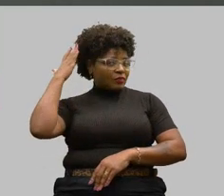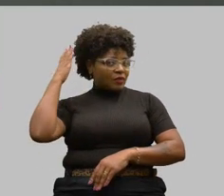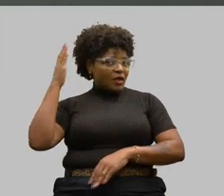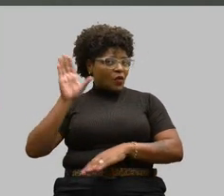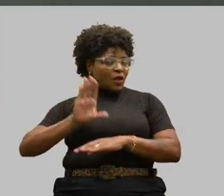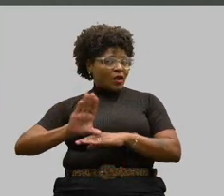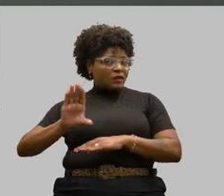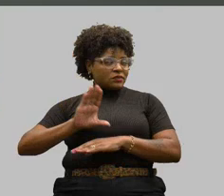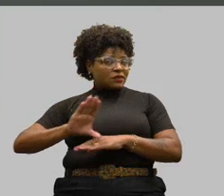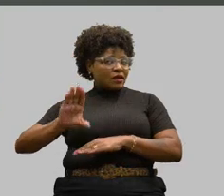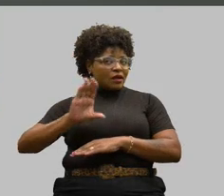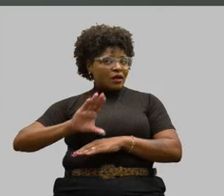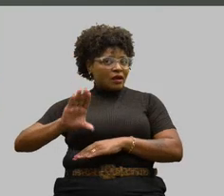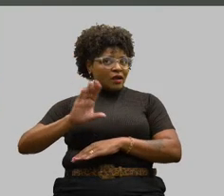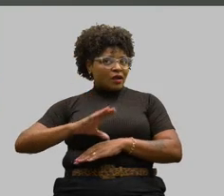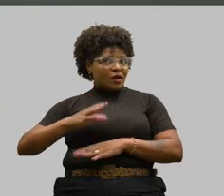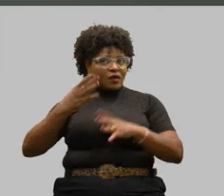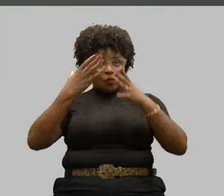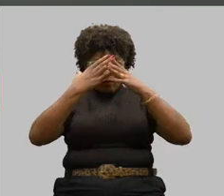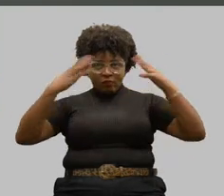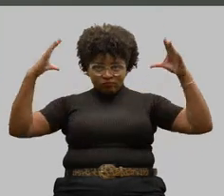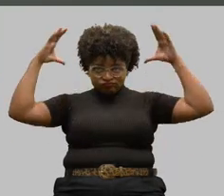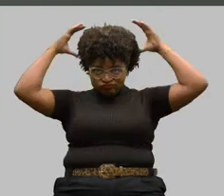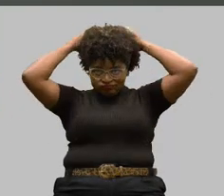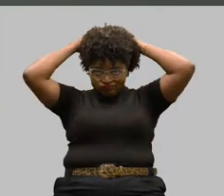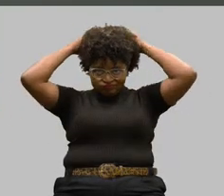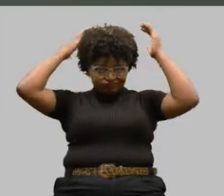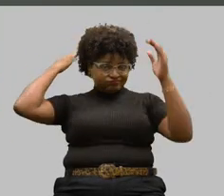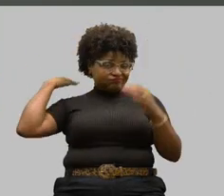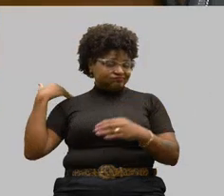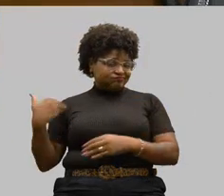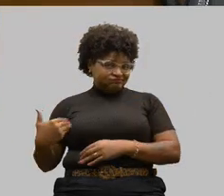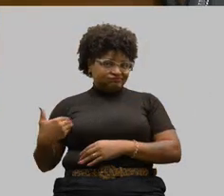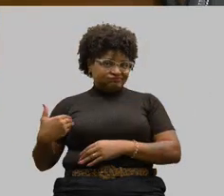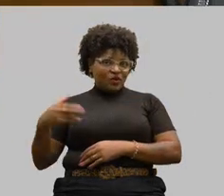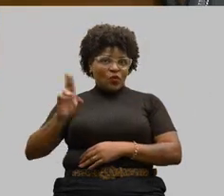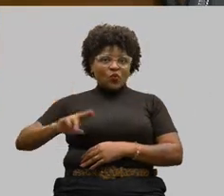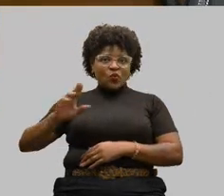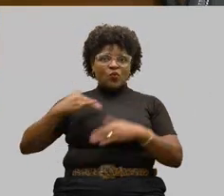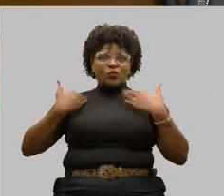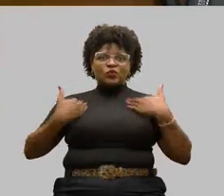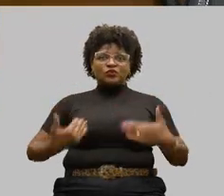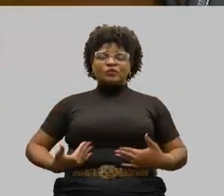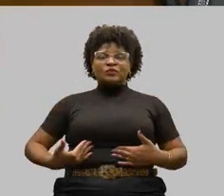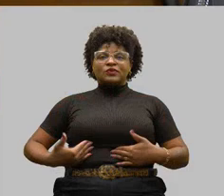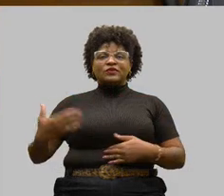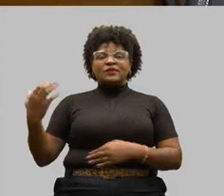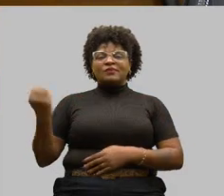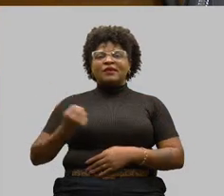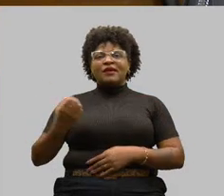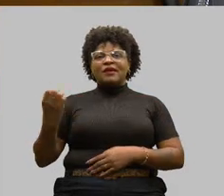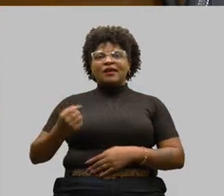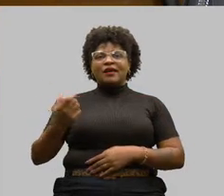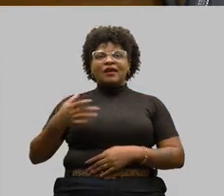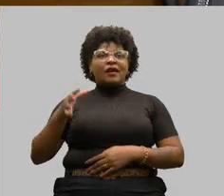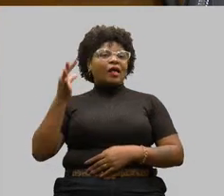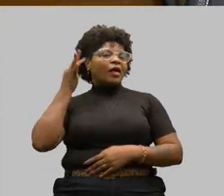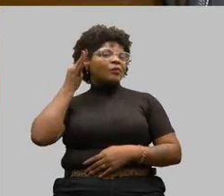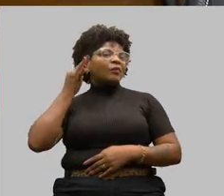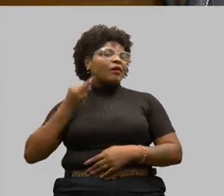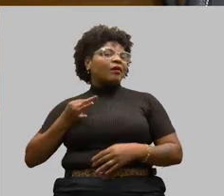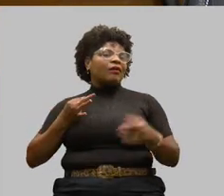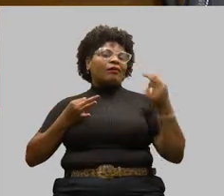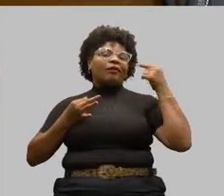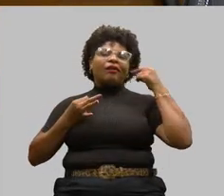hoje estou de rabo de cavalo tô usando uma blusa branca e uns brincos compridos